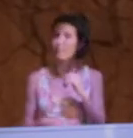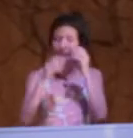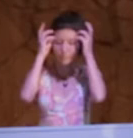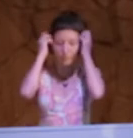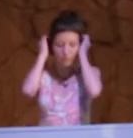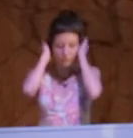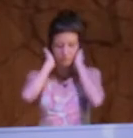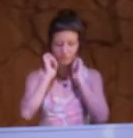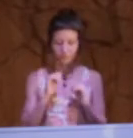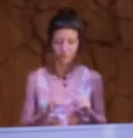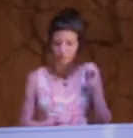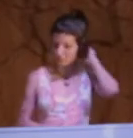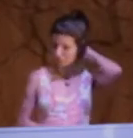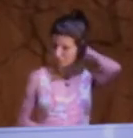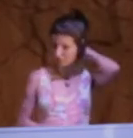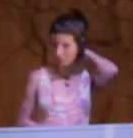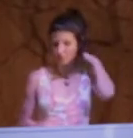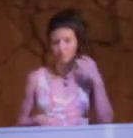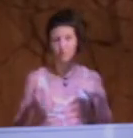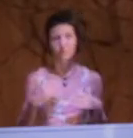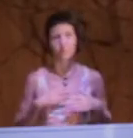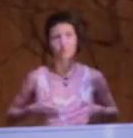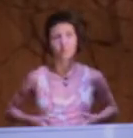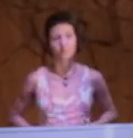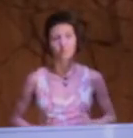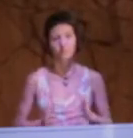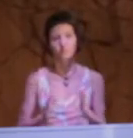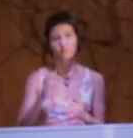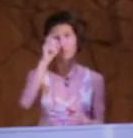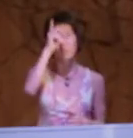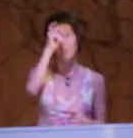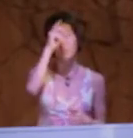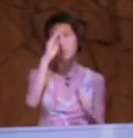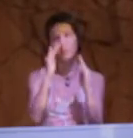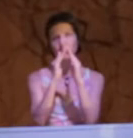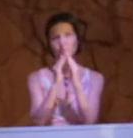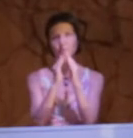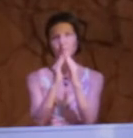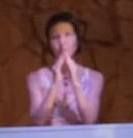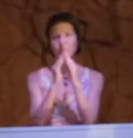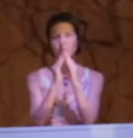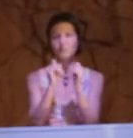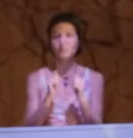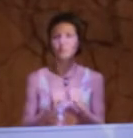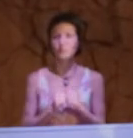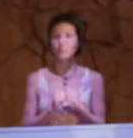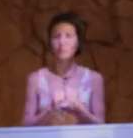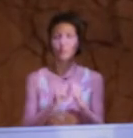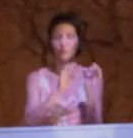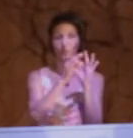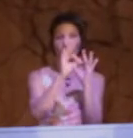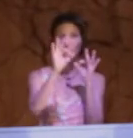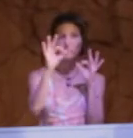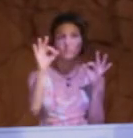nasci na enfermaria. Na enfermaria de um hospital do Exército. Real Forte da Beira, está